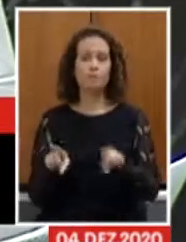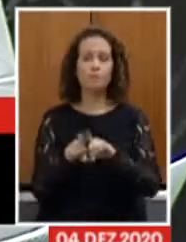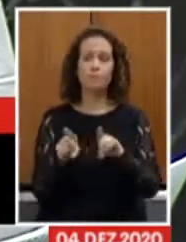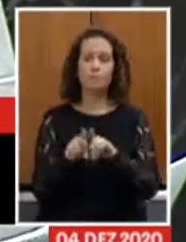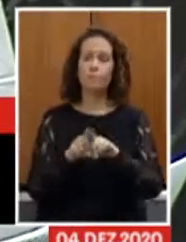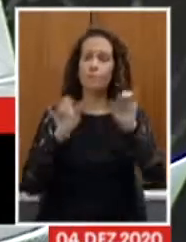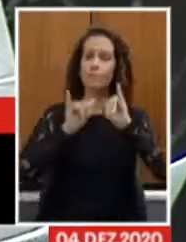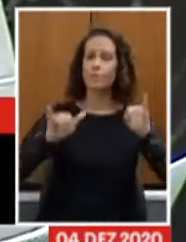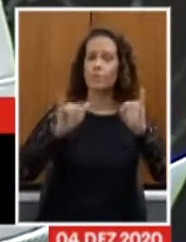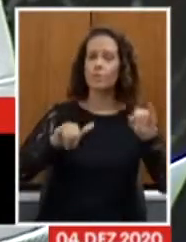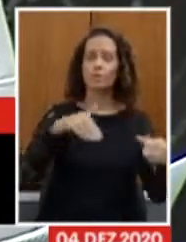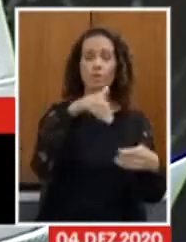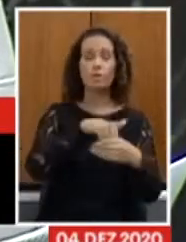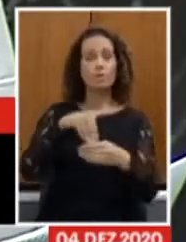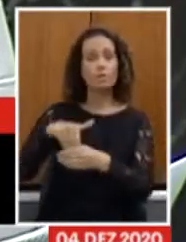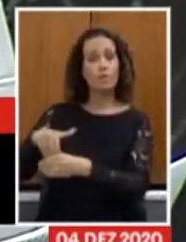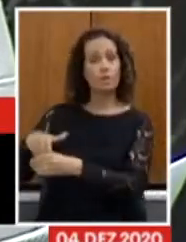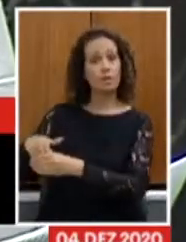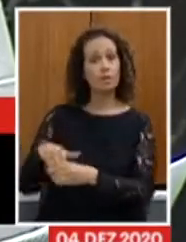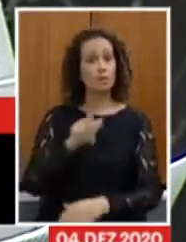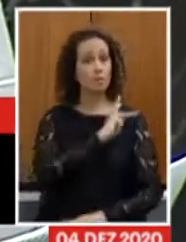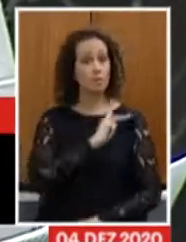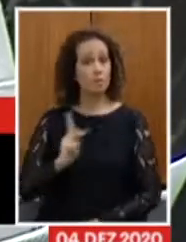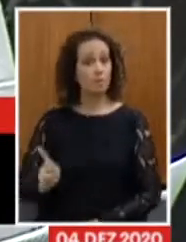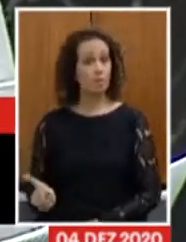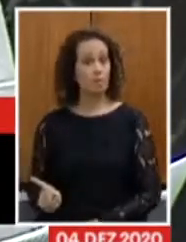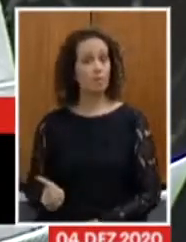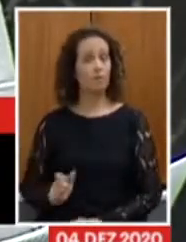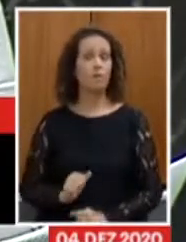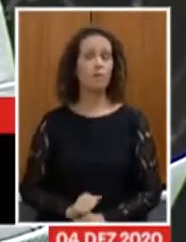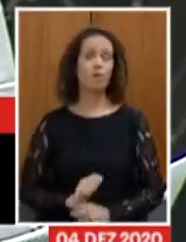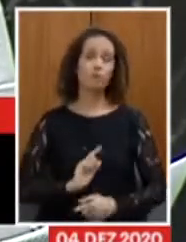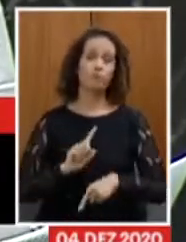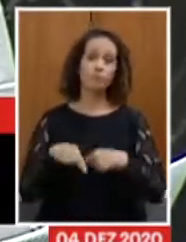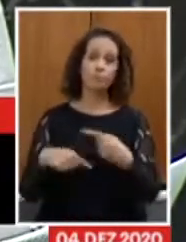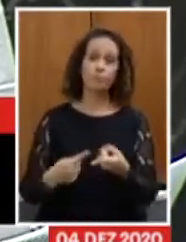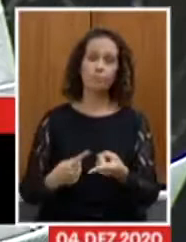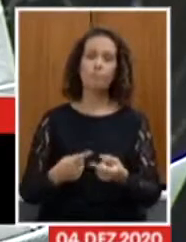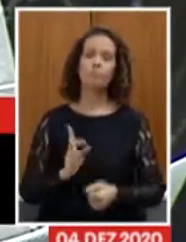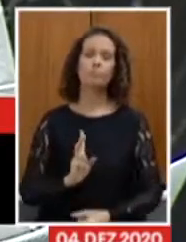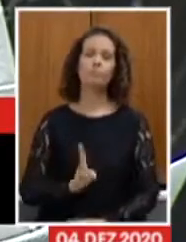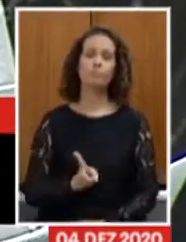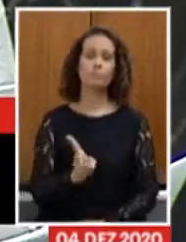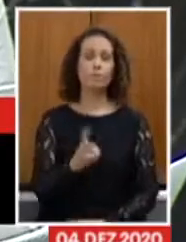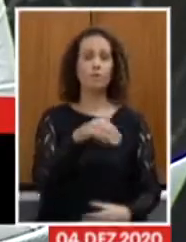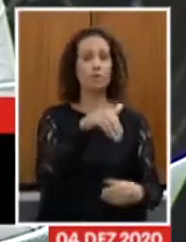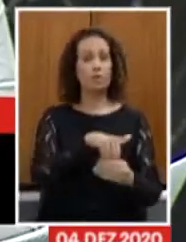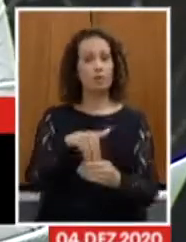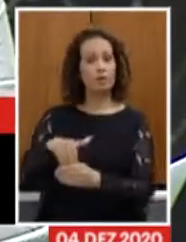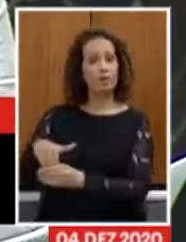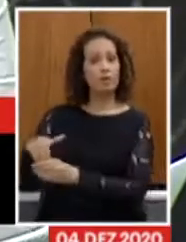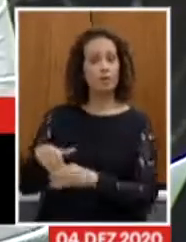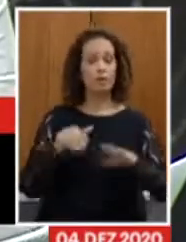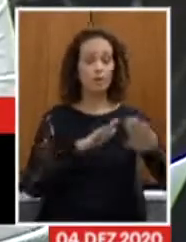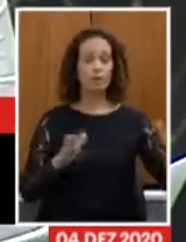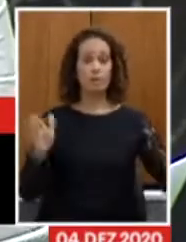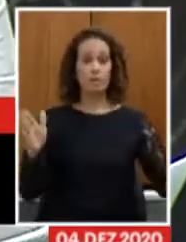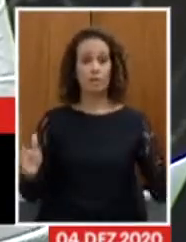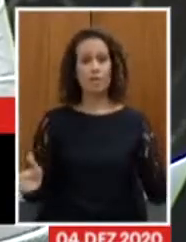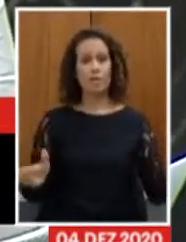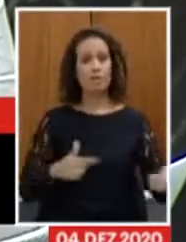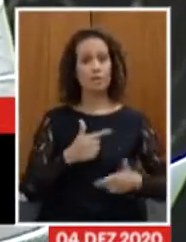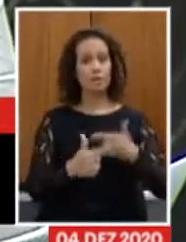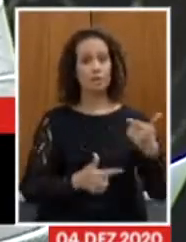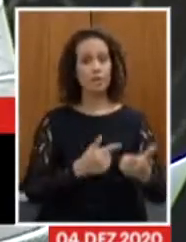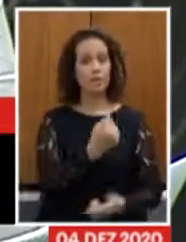e anuncia a votação para o cargo de presidente. Na sequência, procede-se à realização da eleição para os cargos da mesa, após